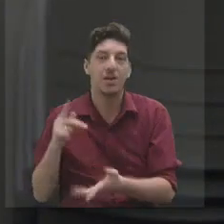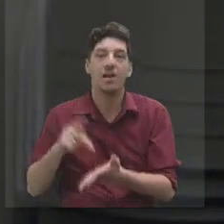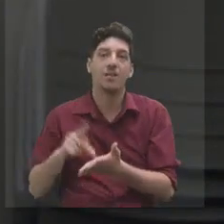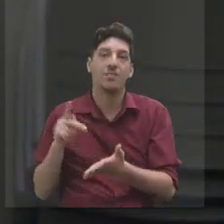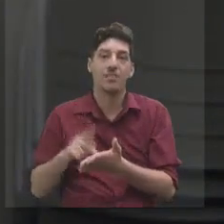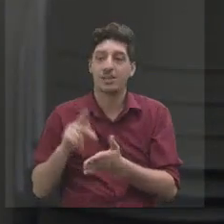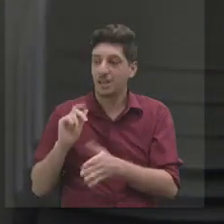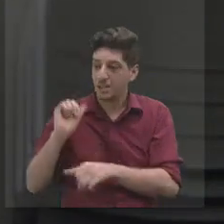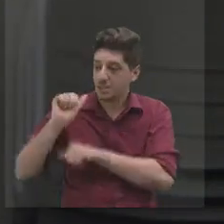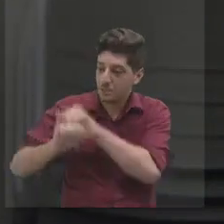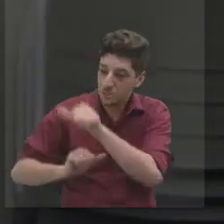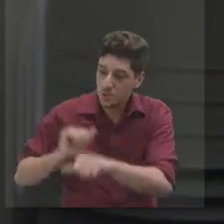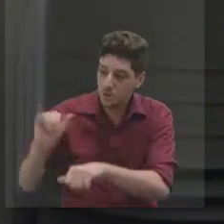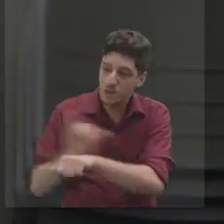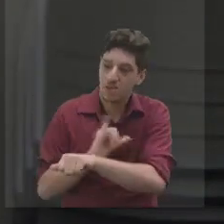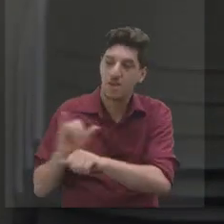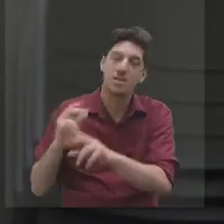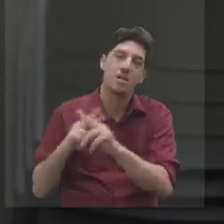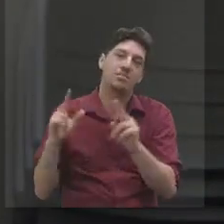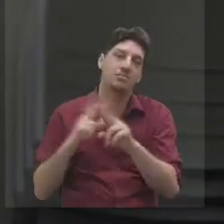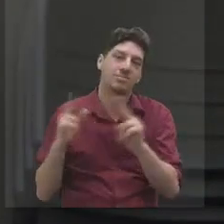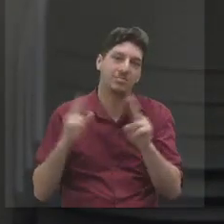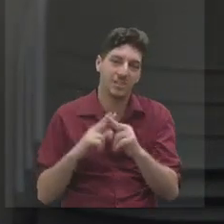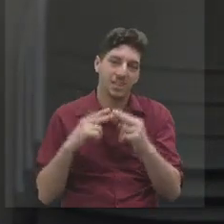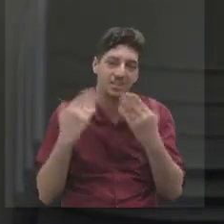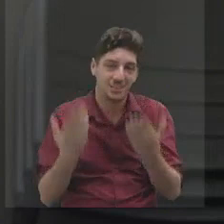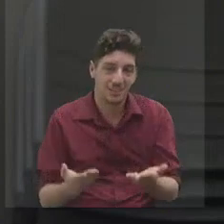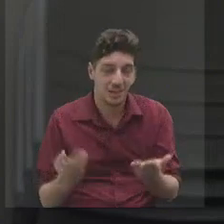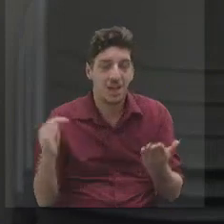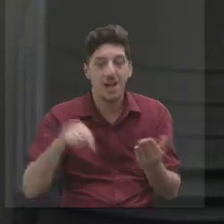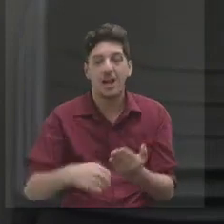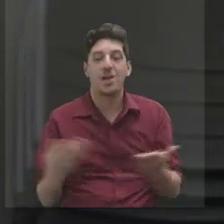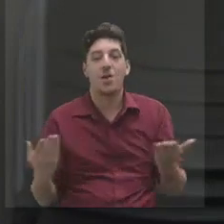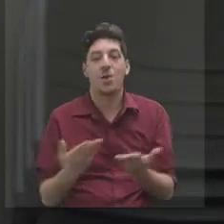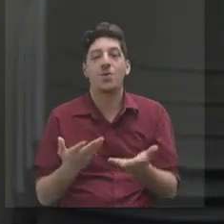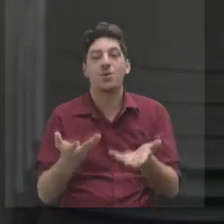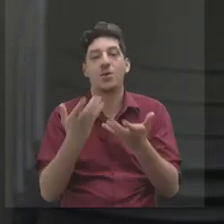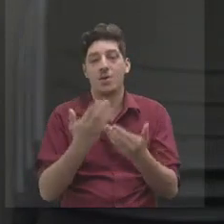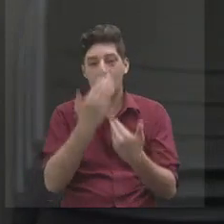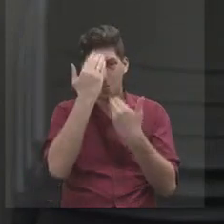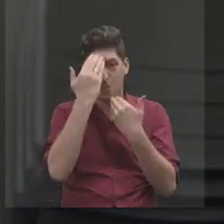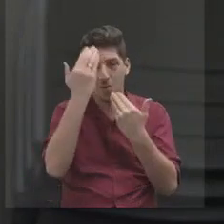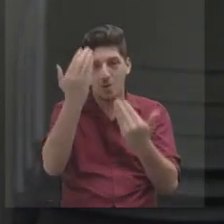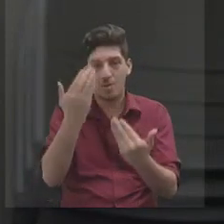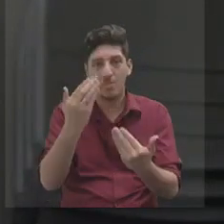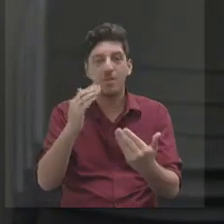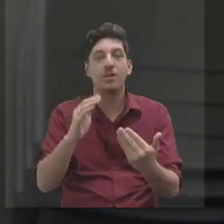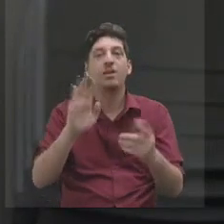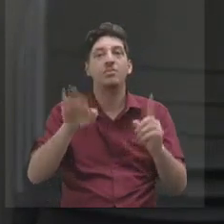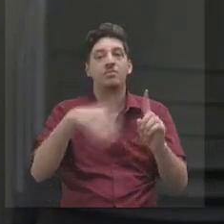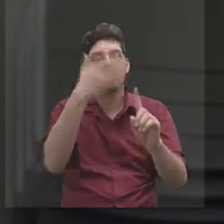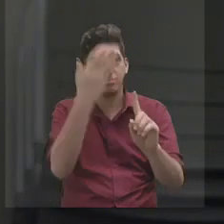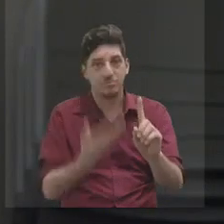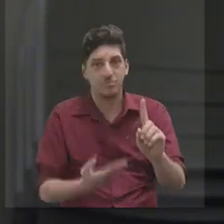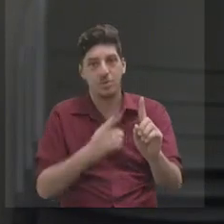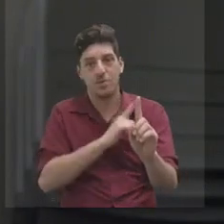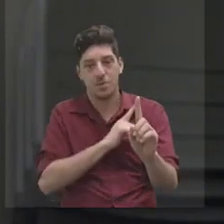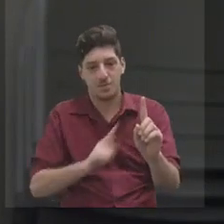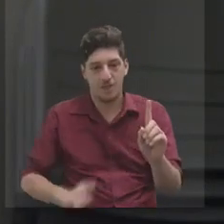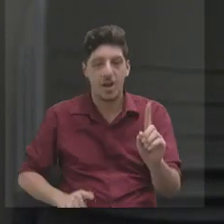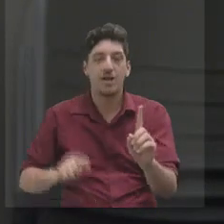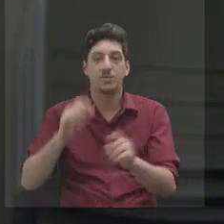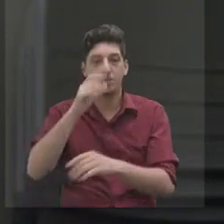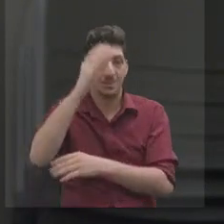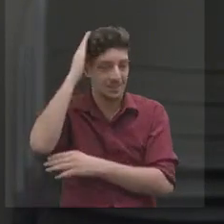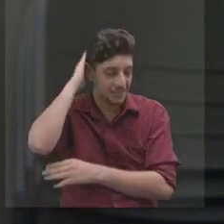uma versão não verdadeira então aqui eu quero agradecer o governador Zema esse empenho na